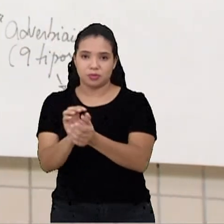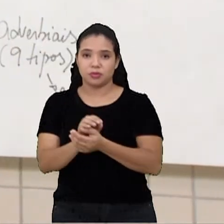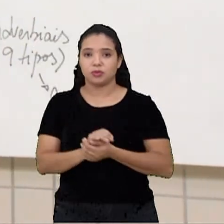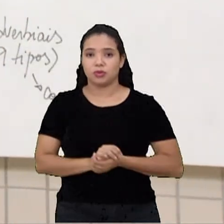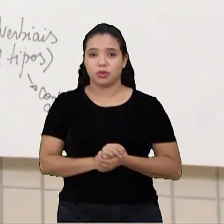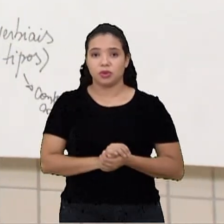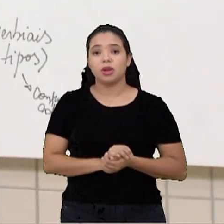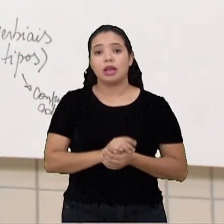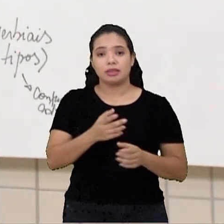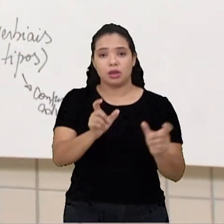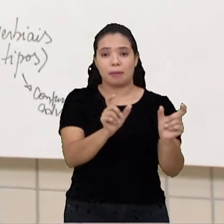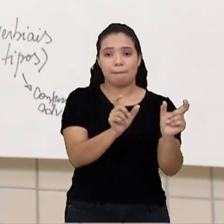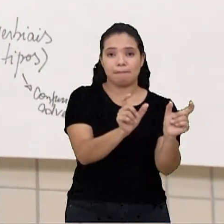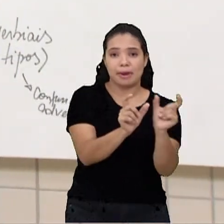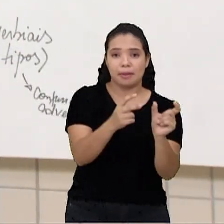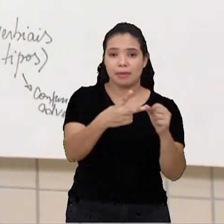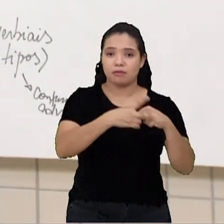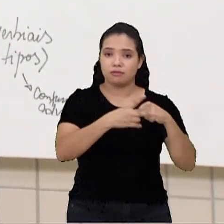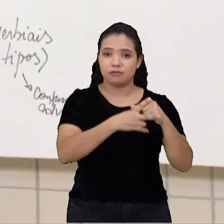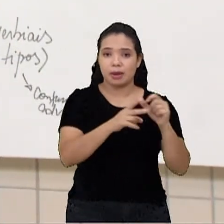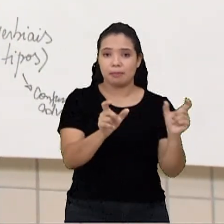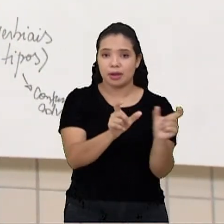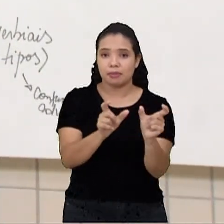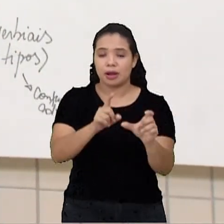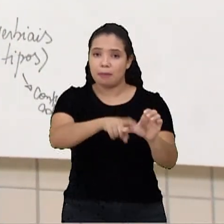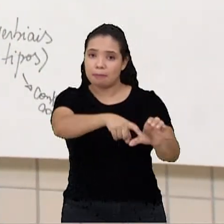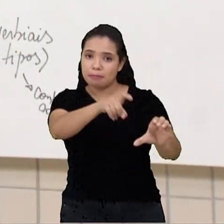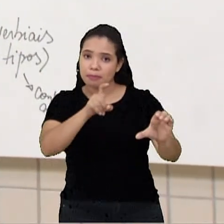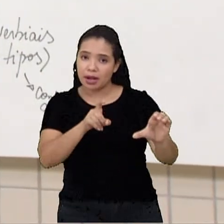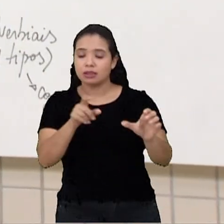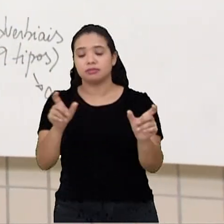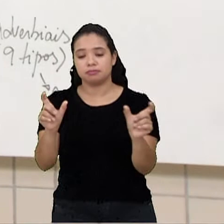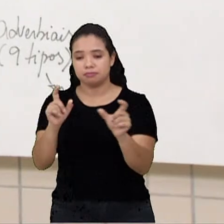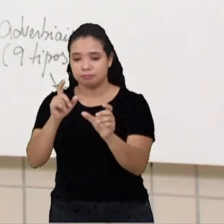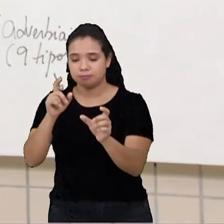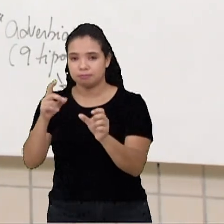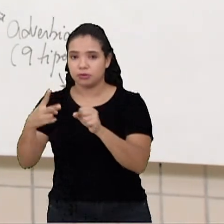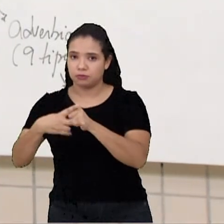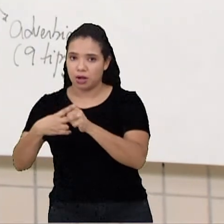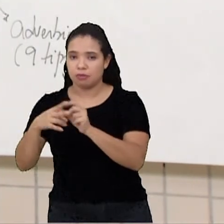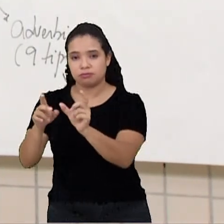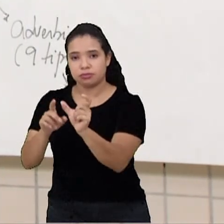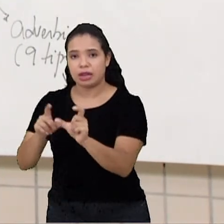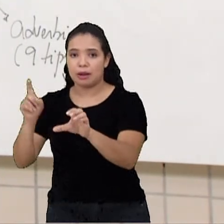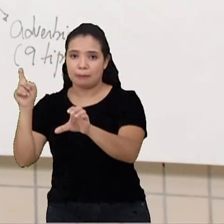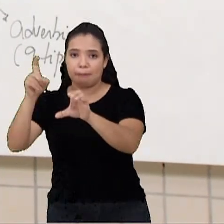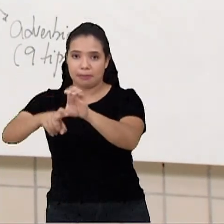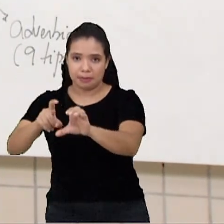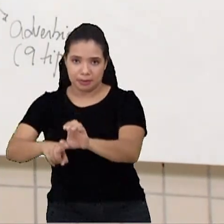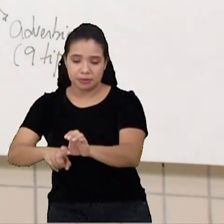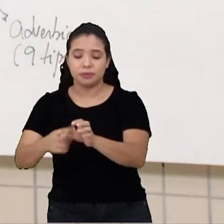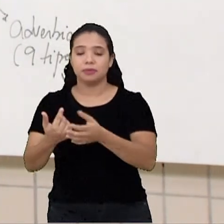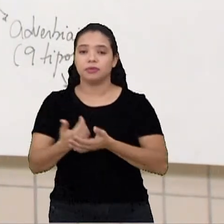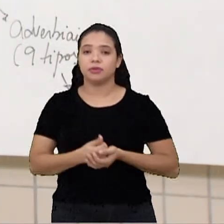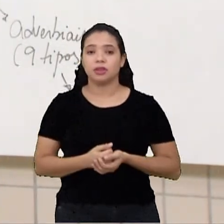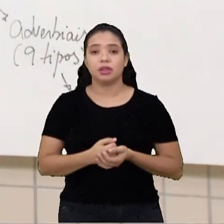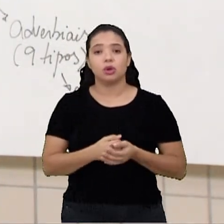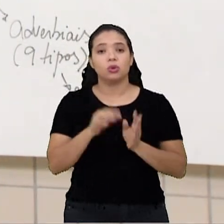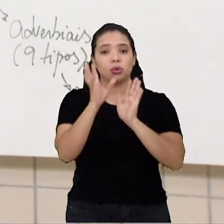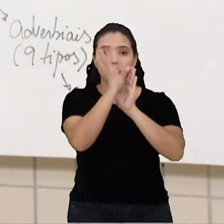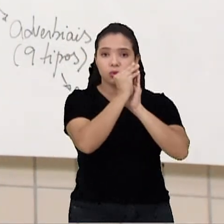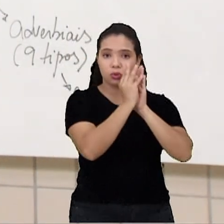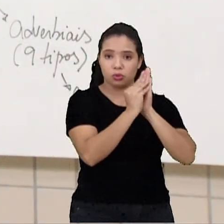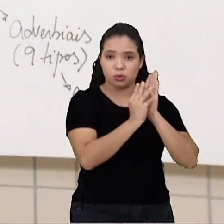por coordenação e por subordinação. Lembrando que todo esse conteúdo vai estar disponível